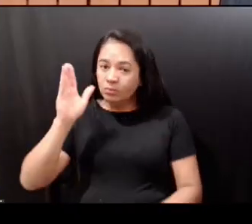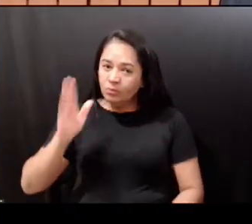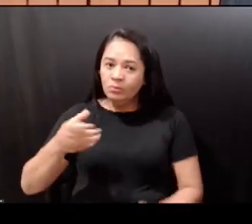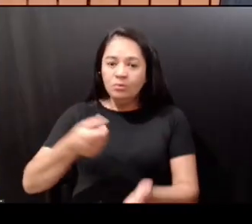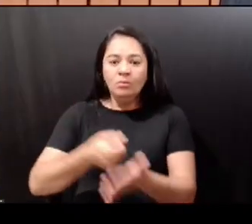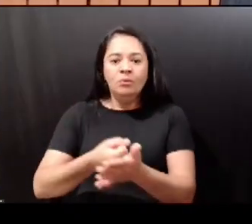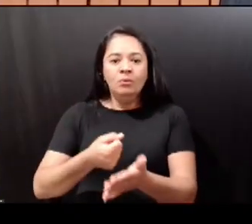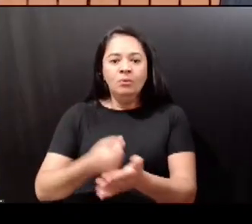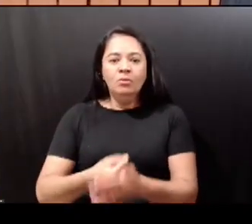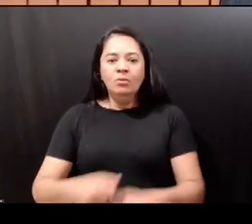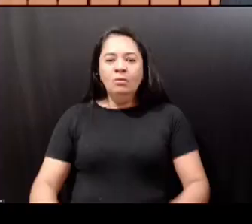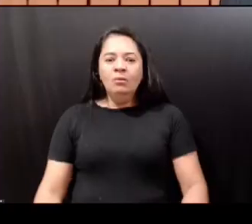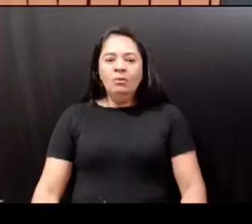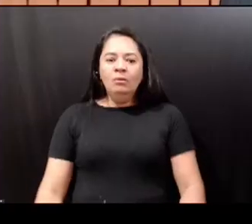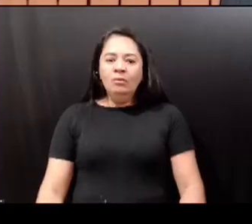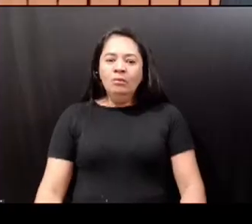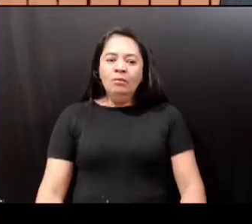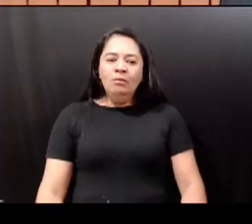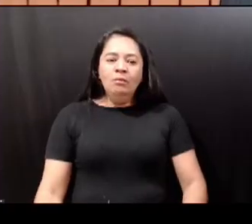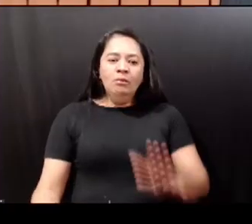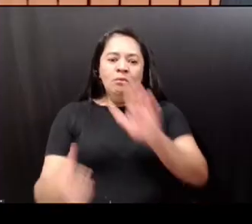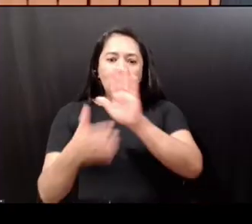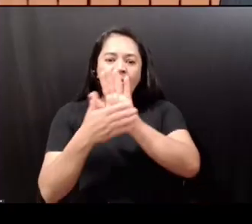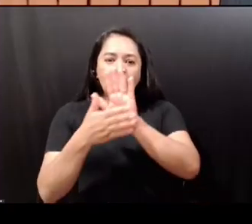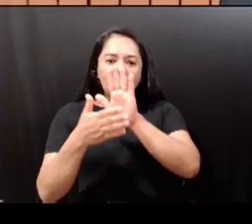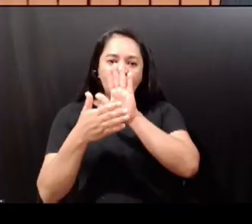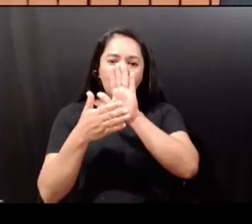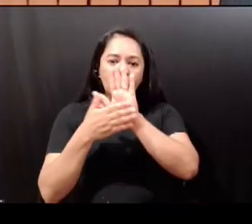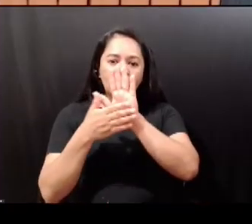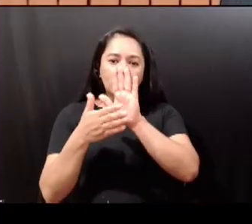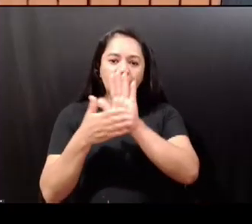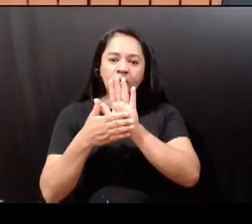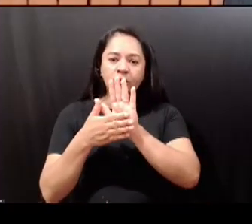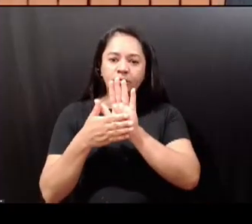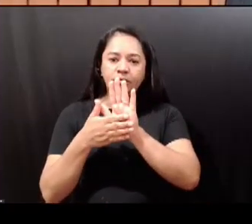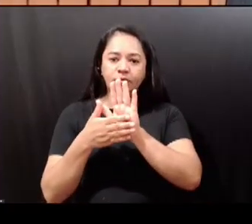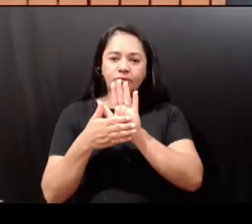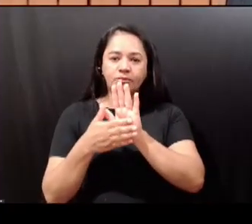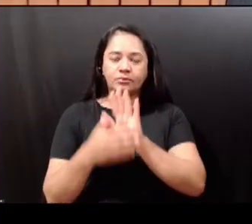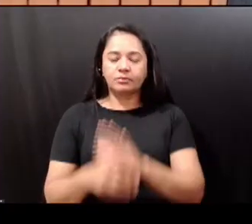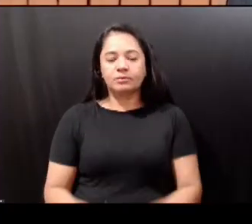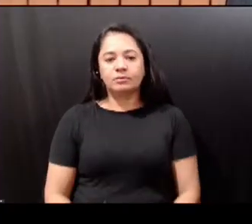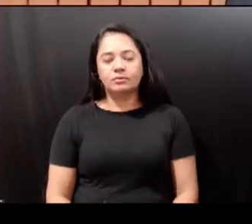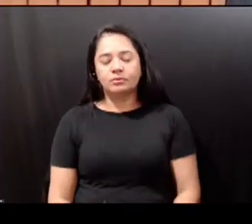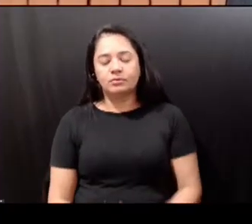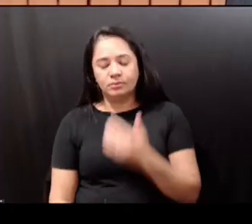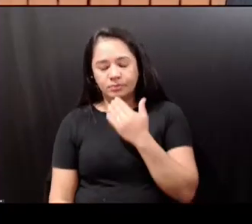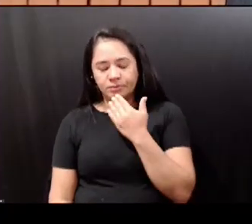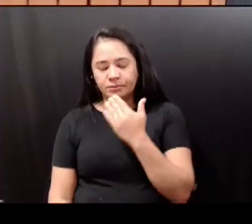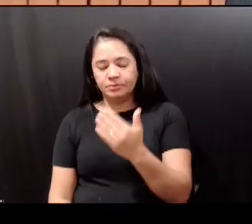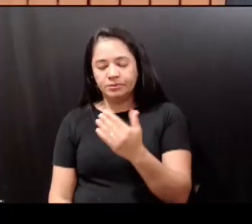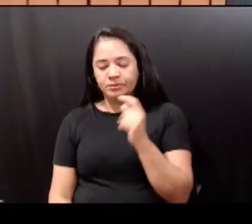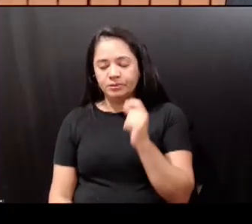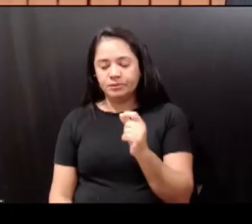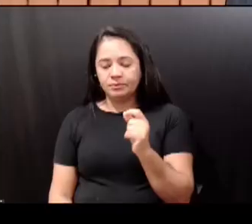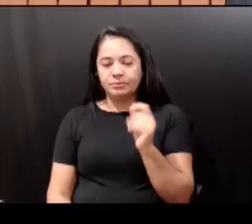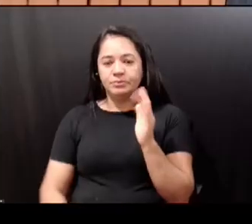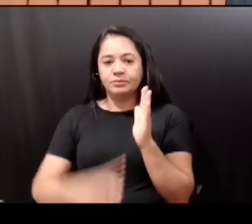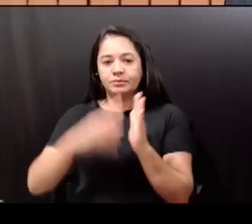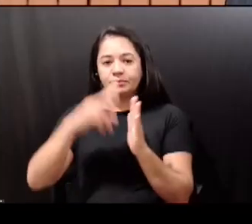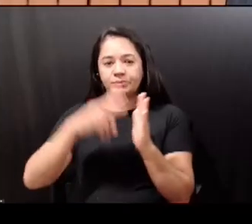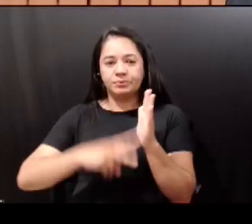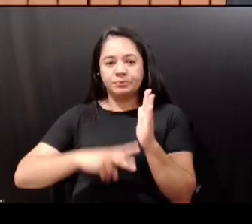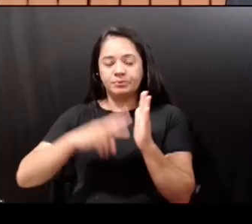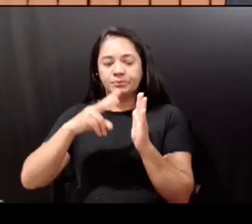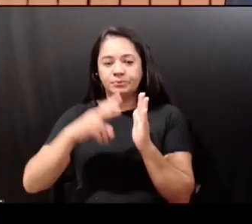Então, essa proposta, essa lei que eu vou até pedir aqui para o Benê ler o capto aqui e os primeiros